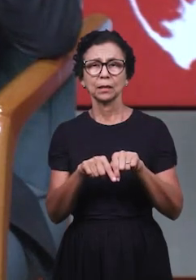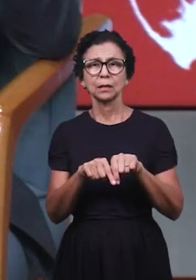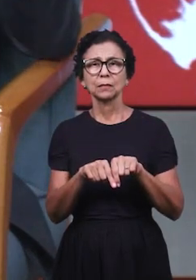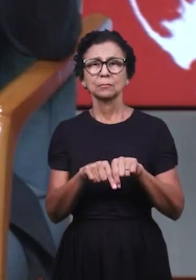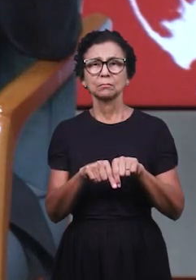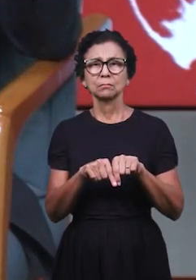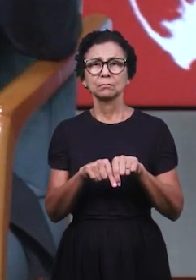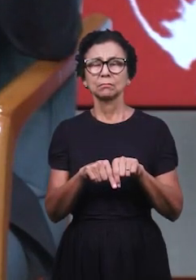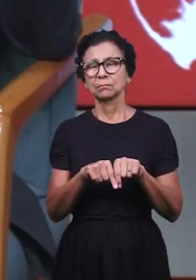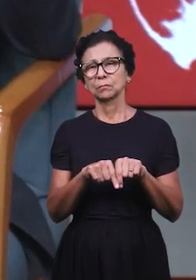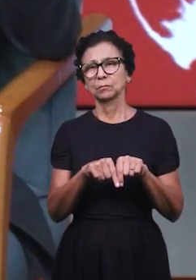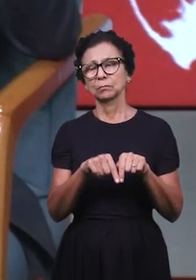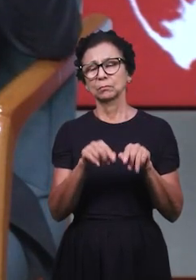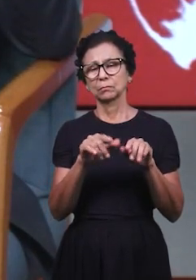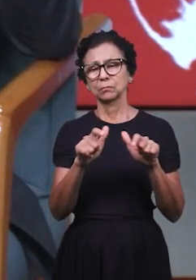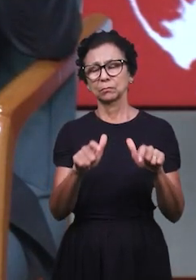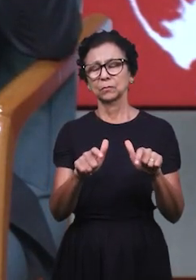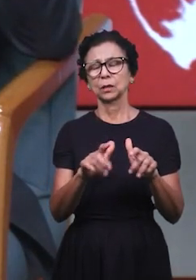O pastor Gedeuti